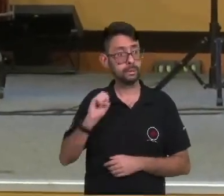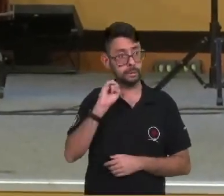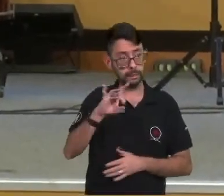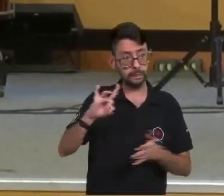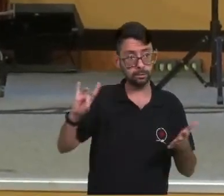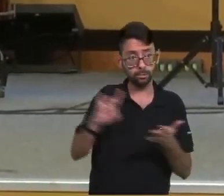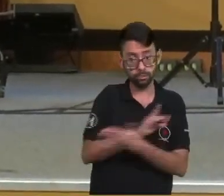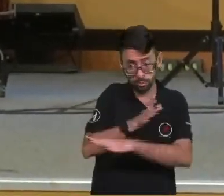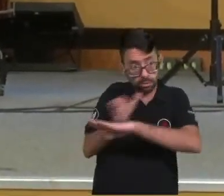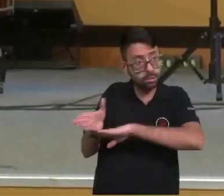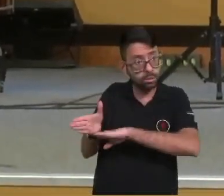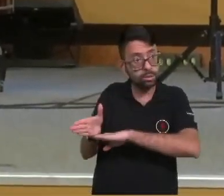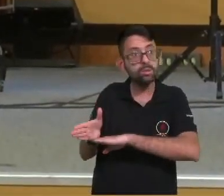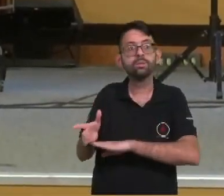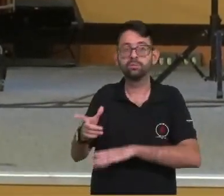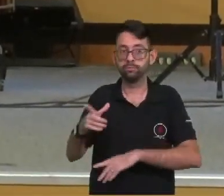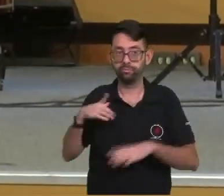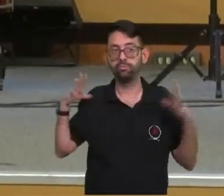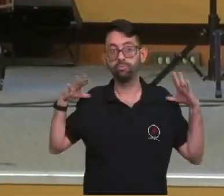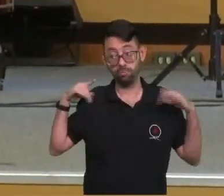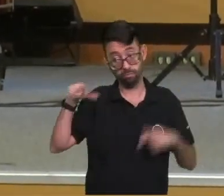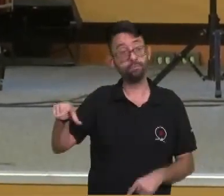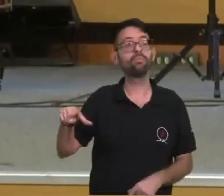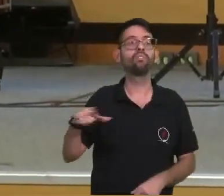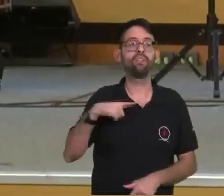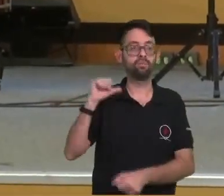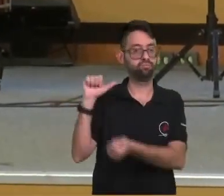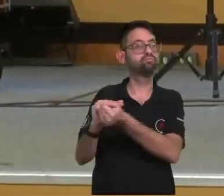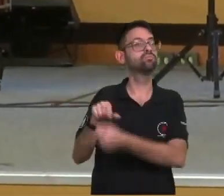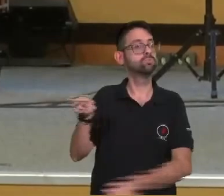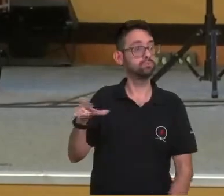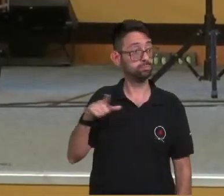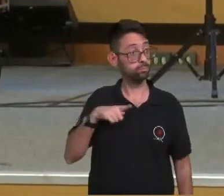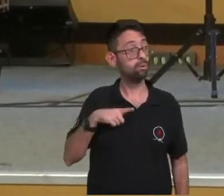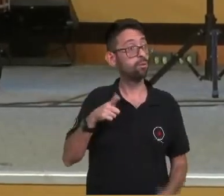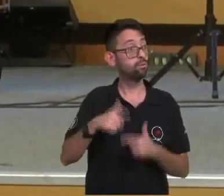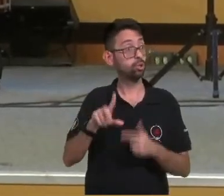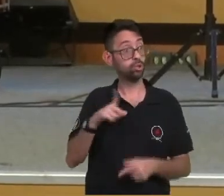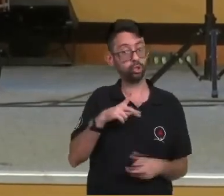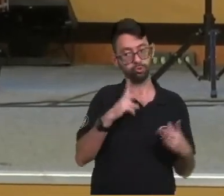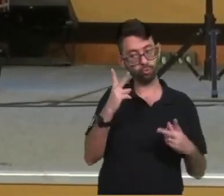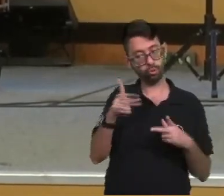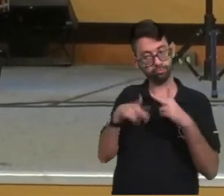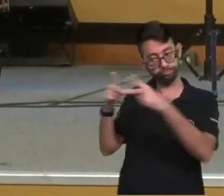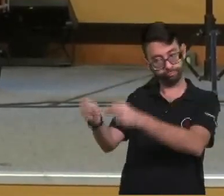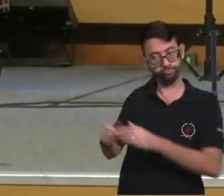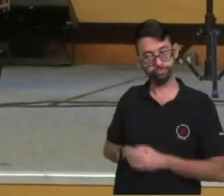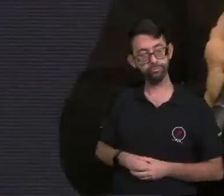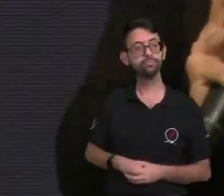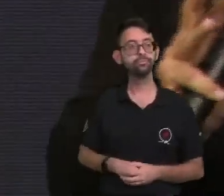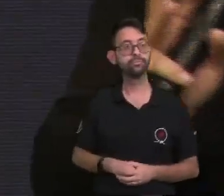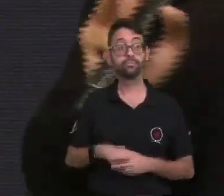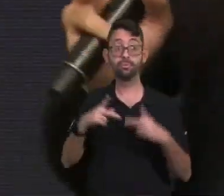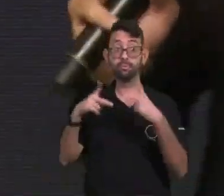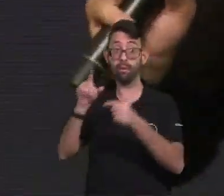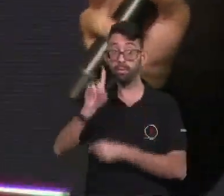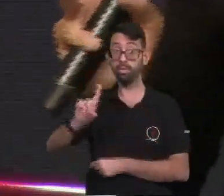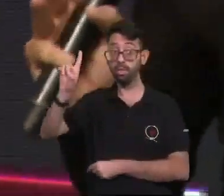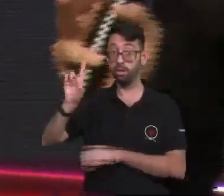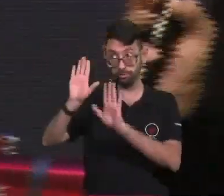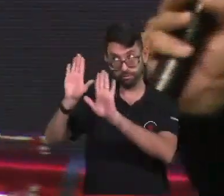Tem um anjo aí, né, Zequias? Então, para não ter problema, eu trouxemos dois presentes. Um para Deus, para segurar um anjo.